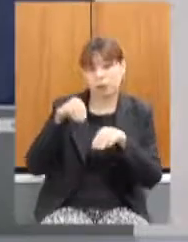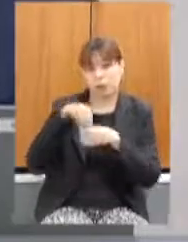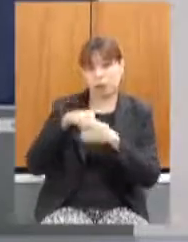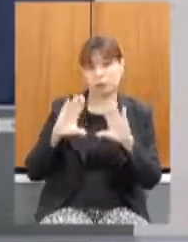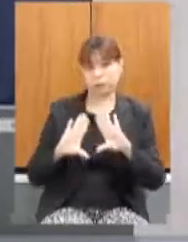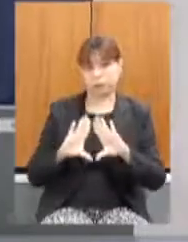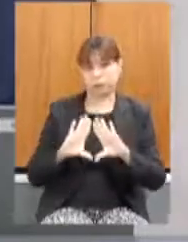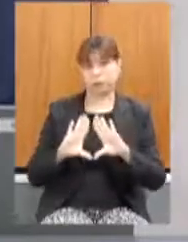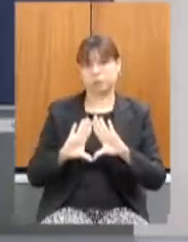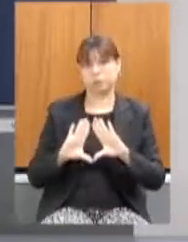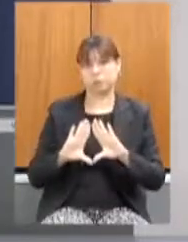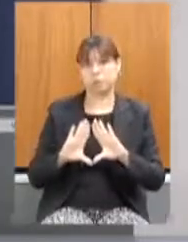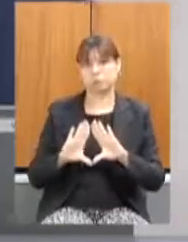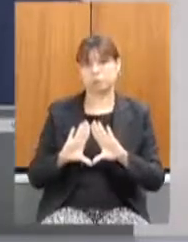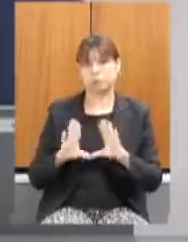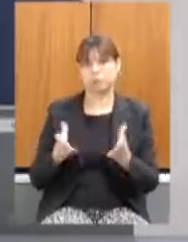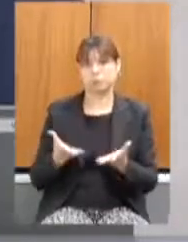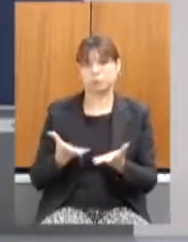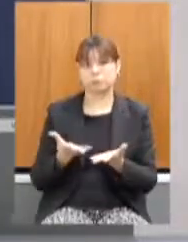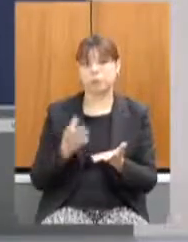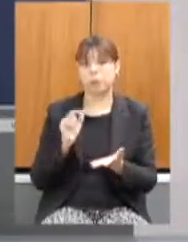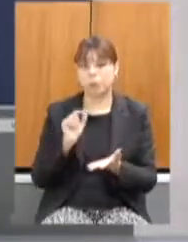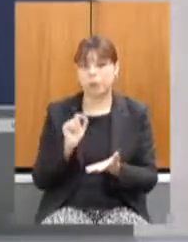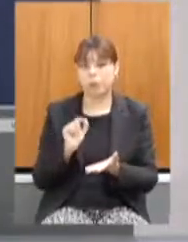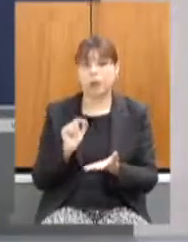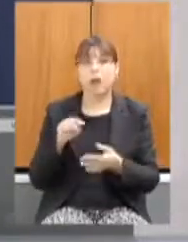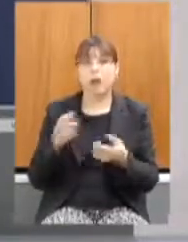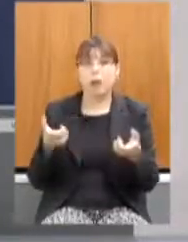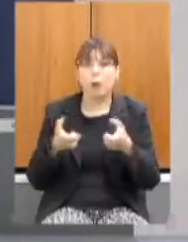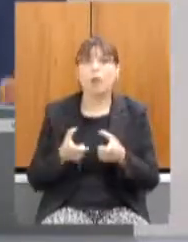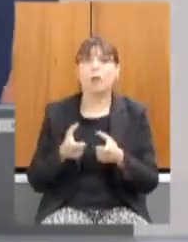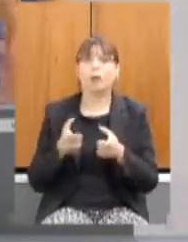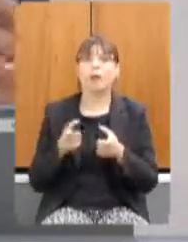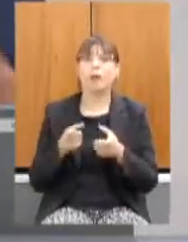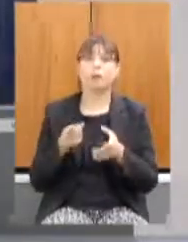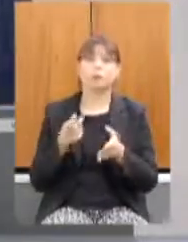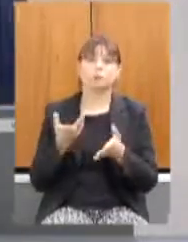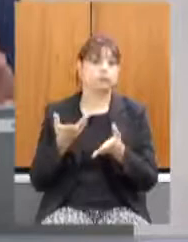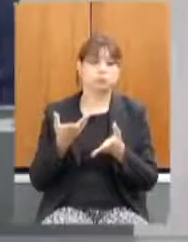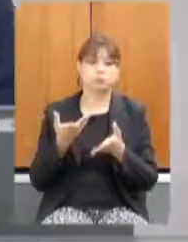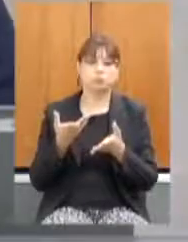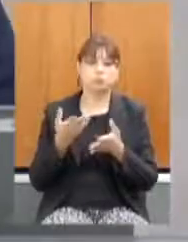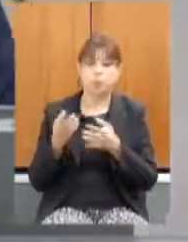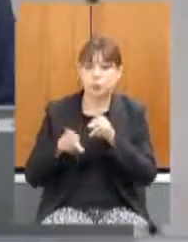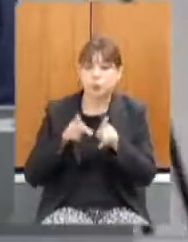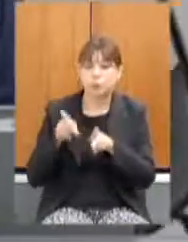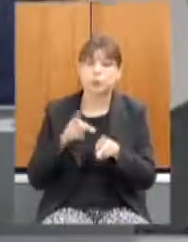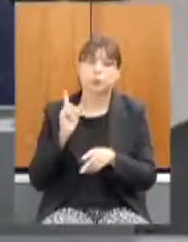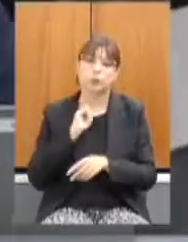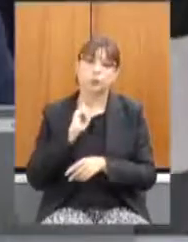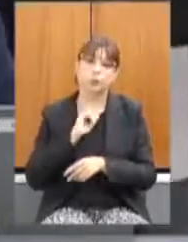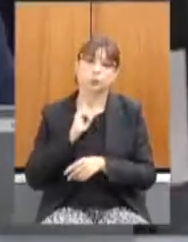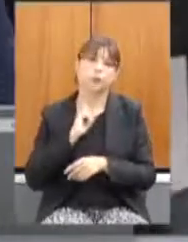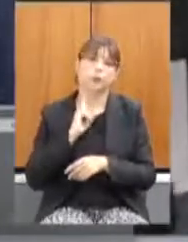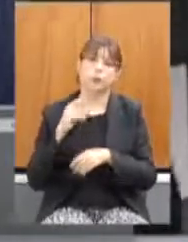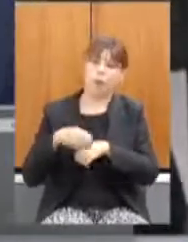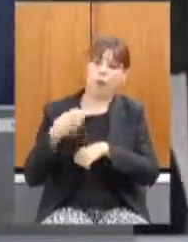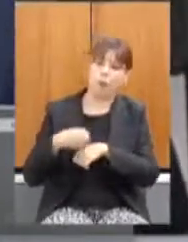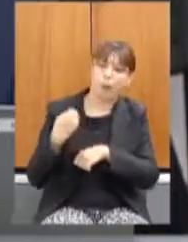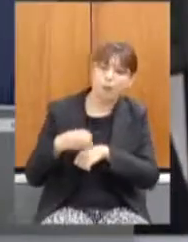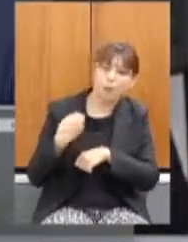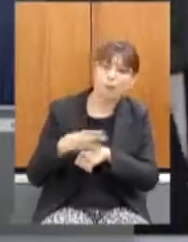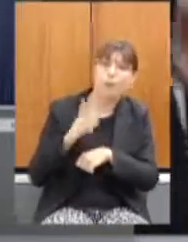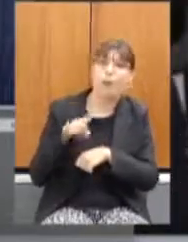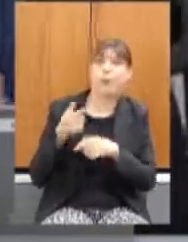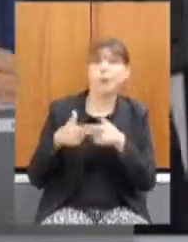caixa de retumbância da sociedade mineira tô aqui chegando todo e qualquer problema todas as horas de